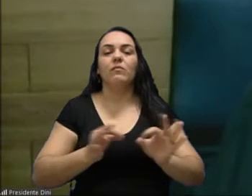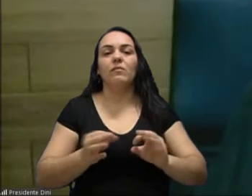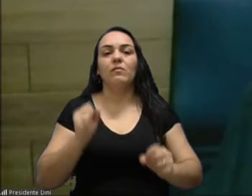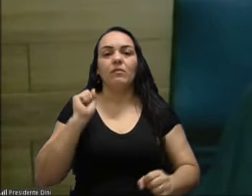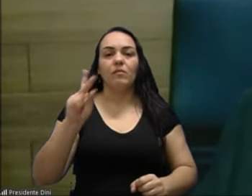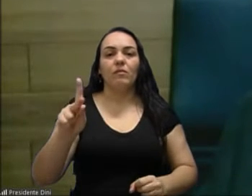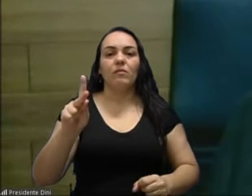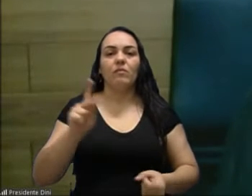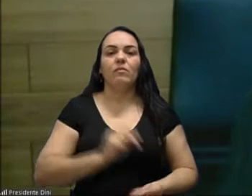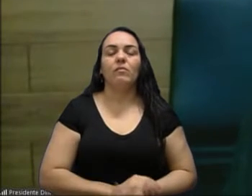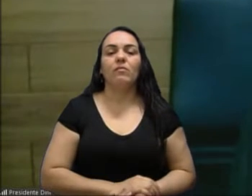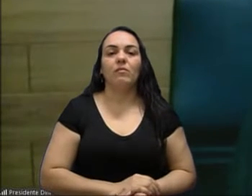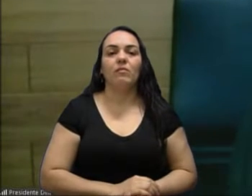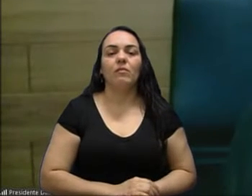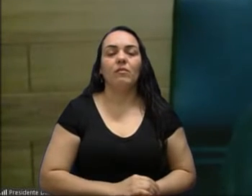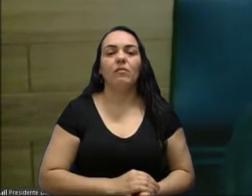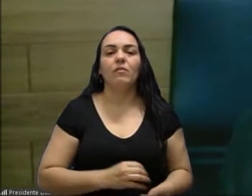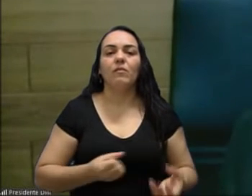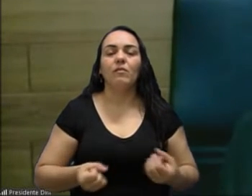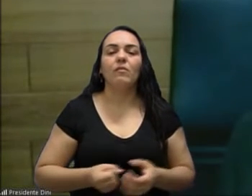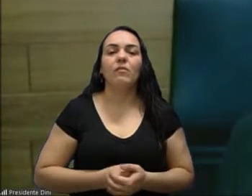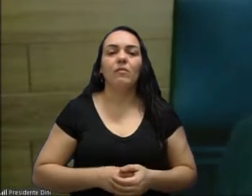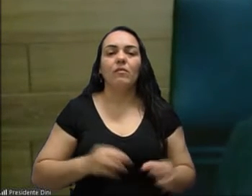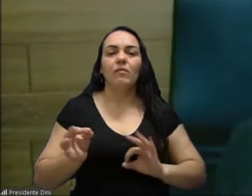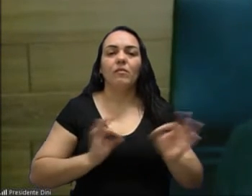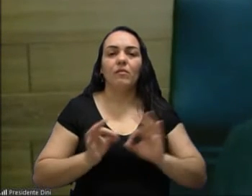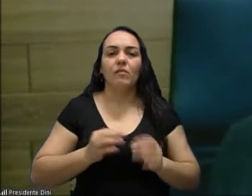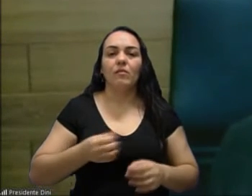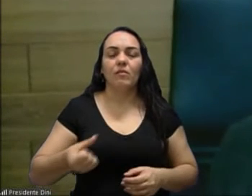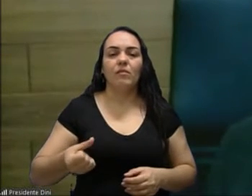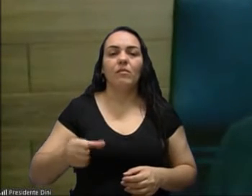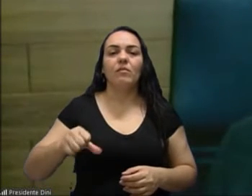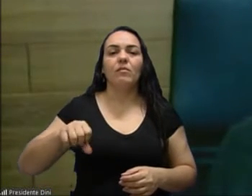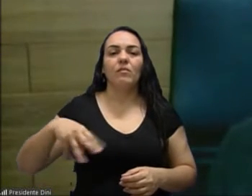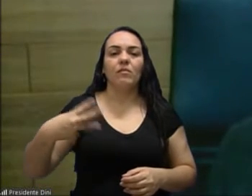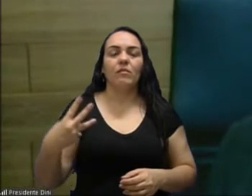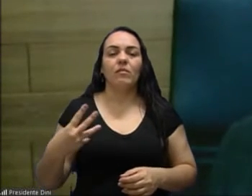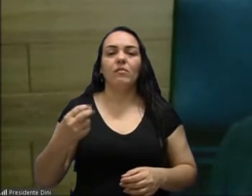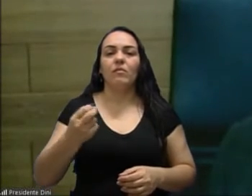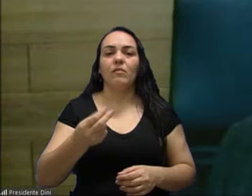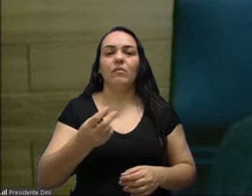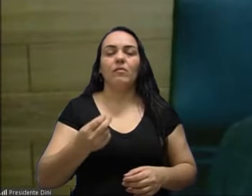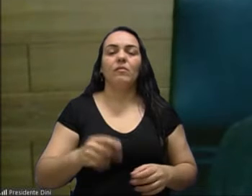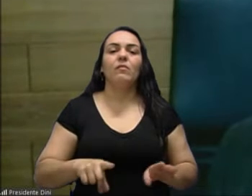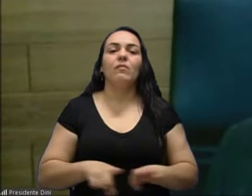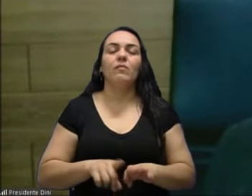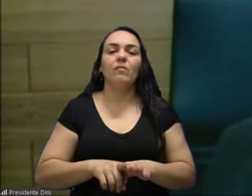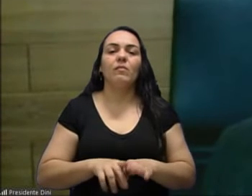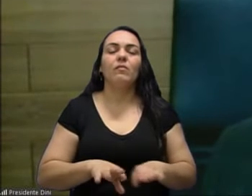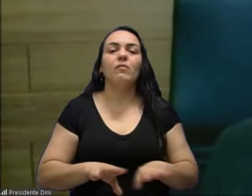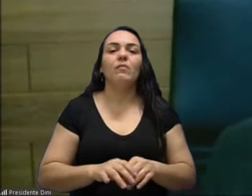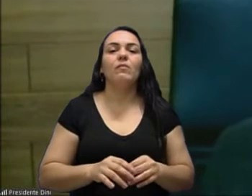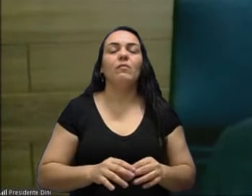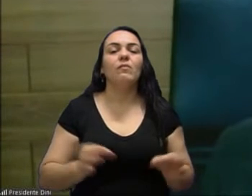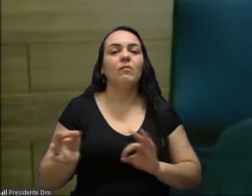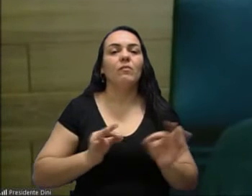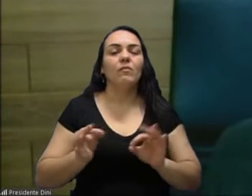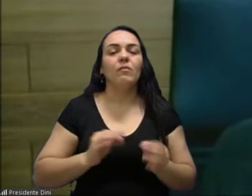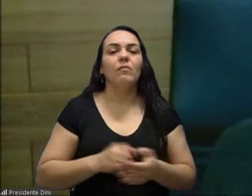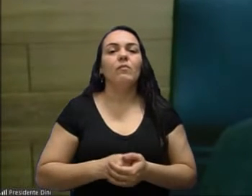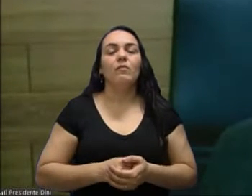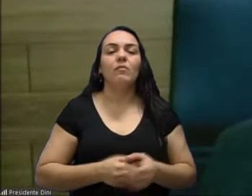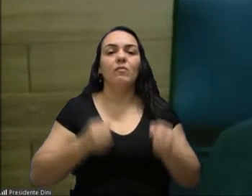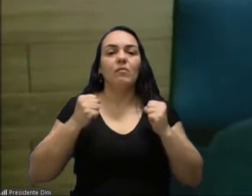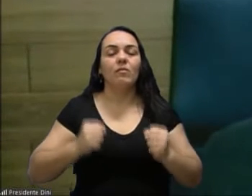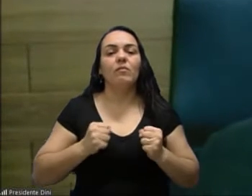primeiro primeiro projeto de lei 93 de vinda executivo institui obrigatoriedade de elaboração e programa do programa metas pelo poder